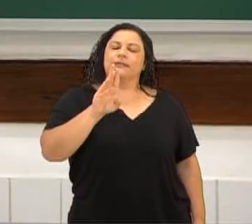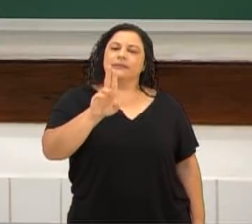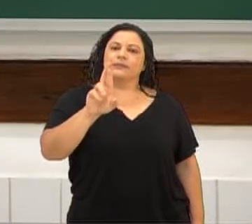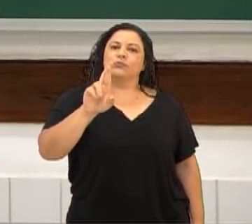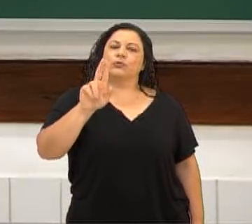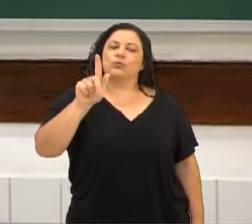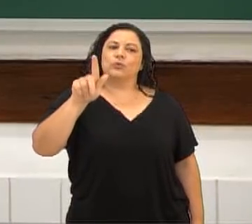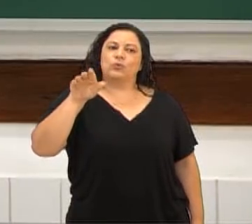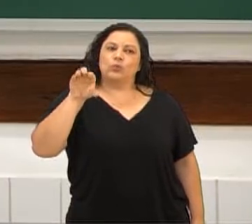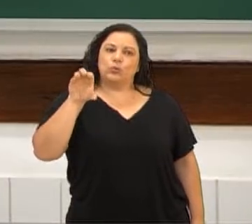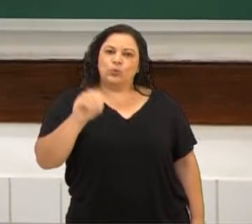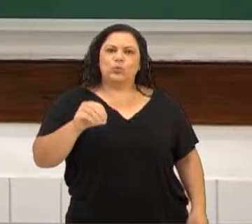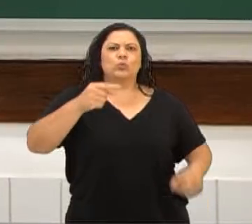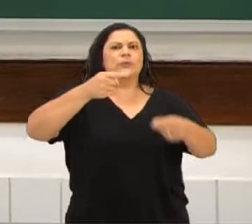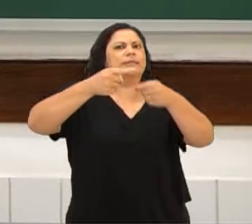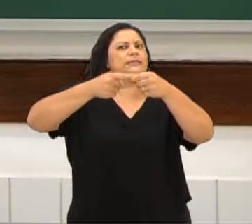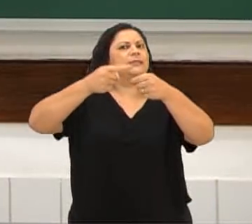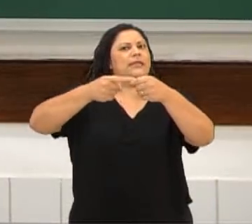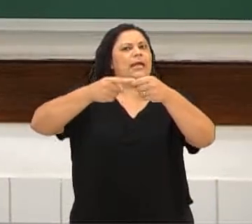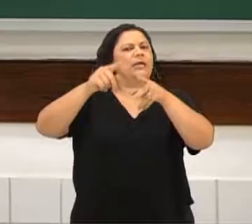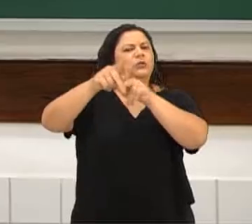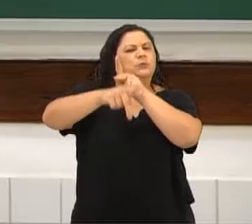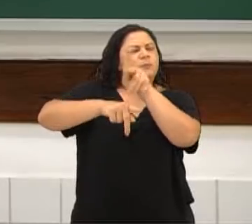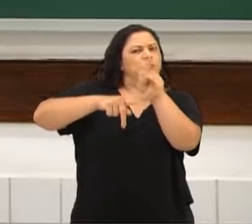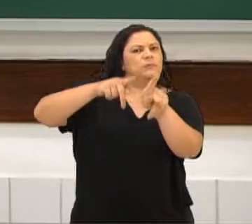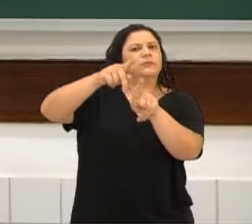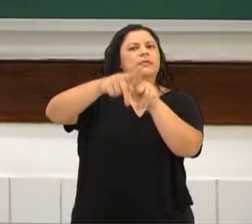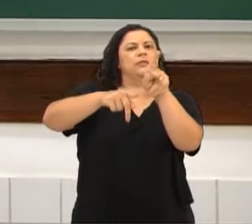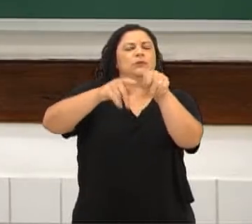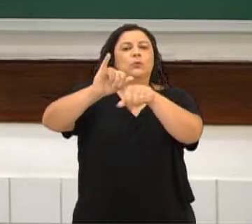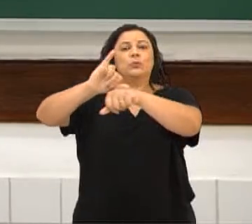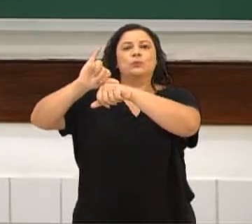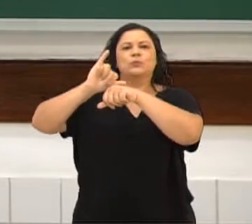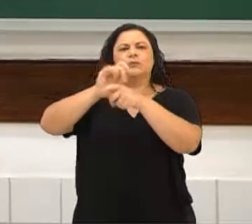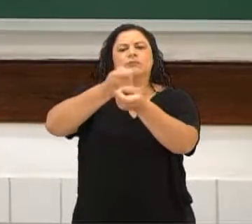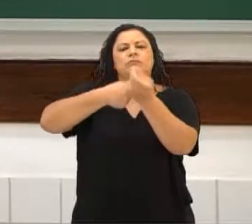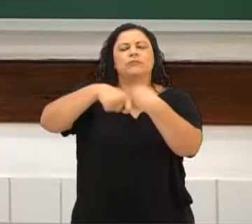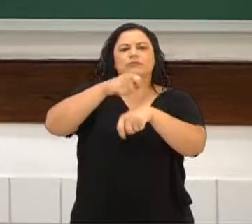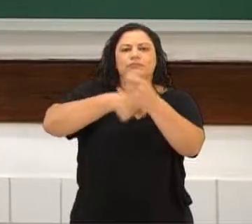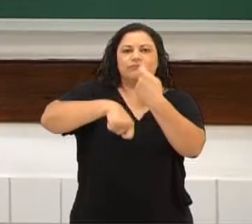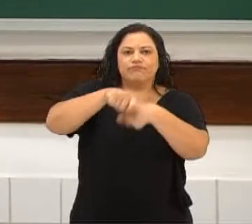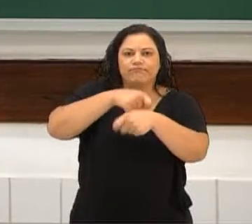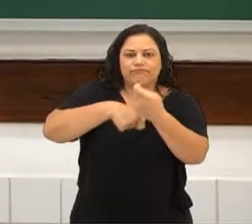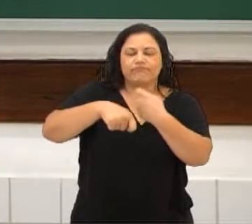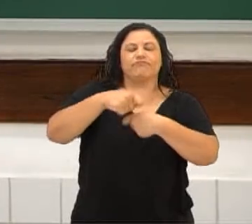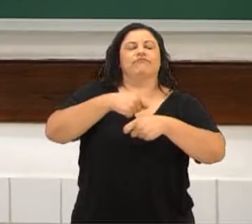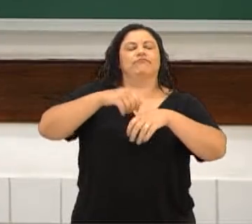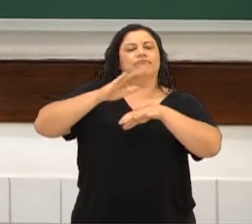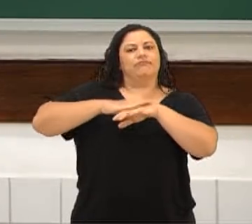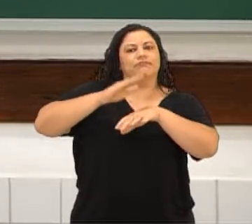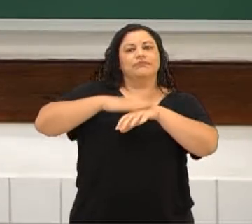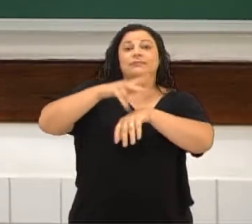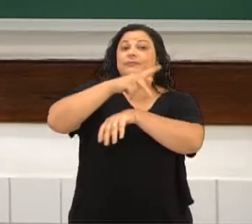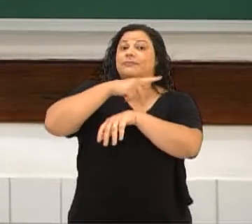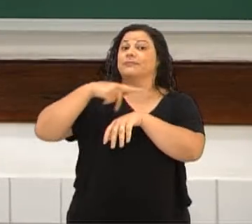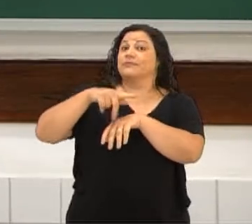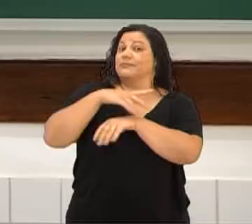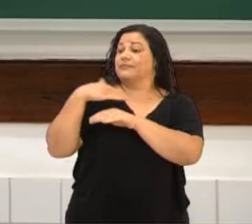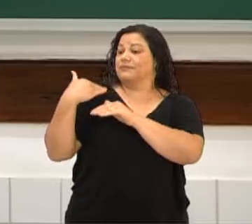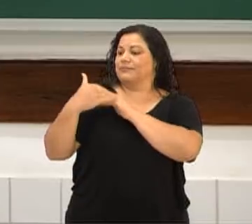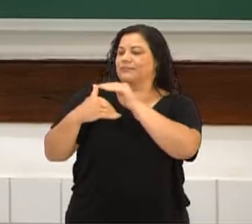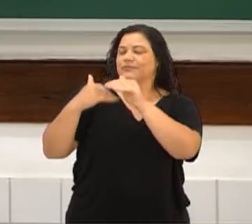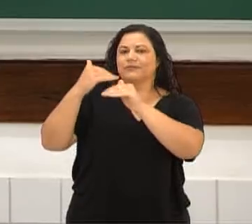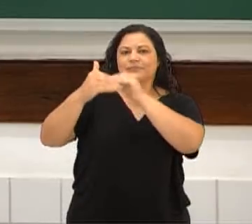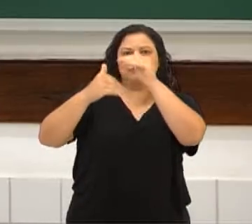global, é a cidade mais povoada, é o centro financeiro da África do Sul, que é o país mais desenvolvido, e ela